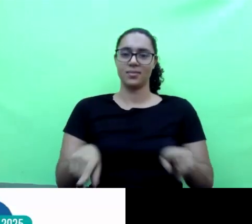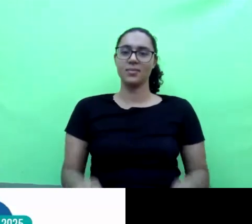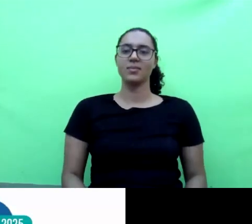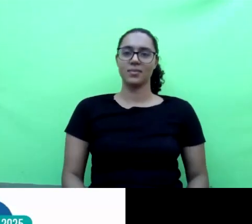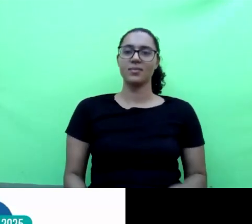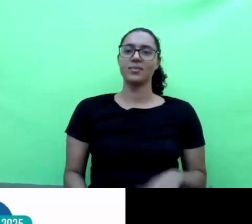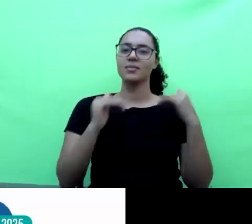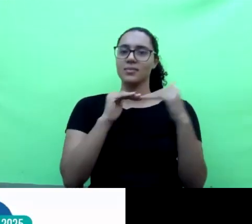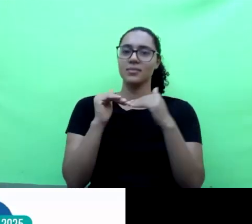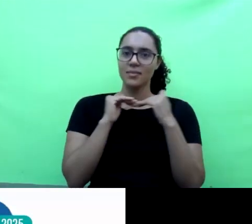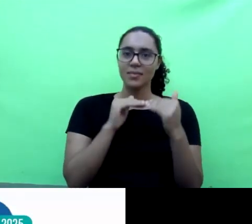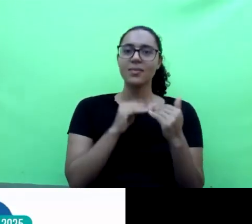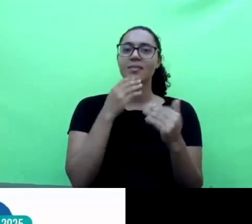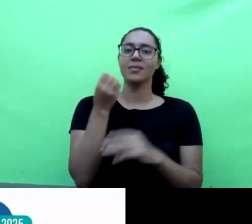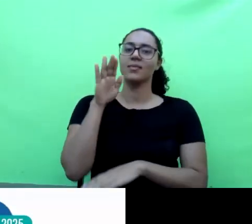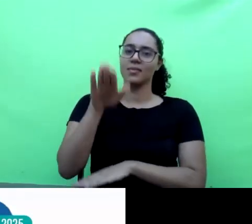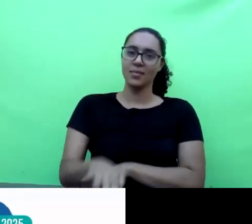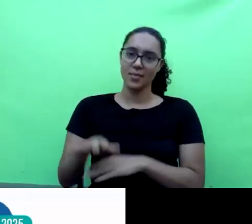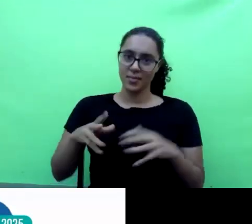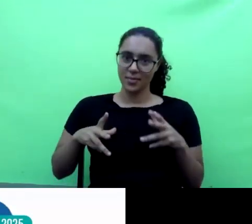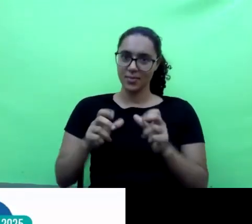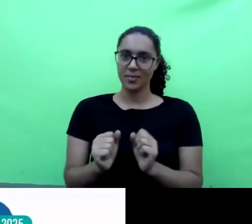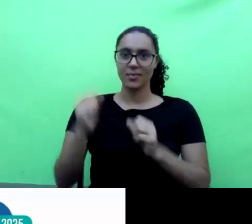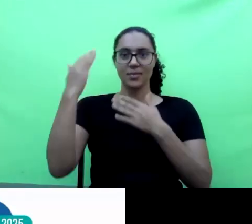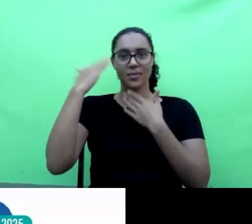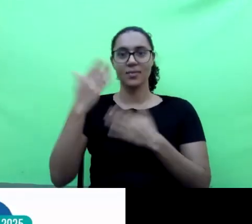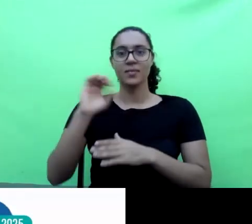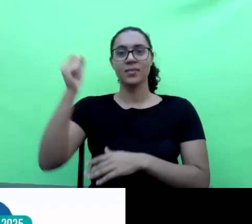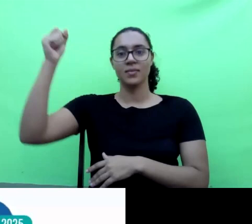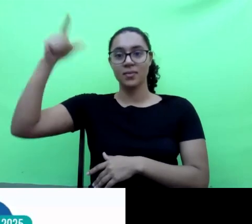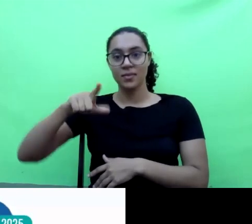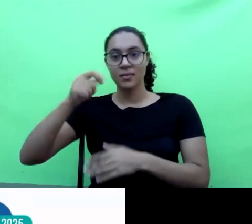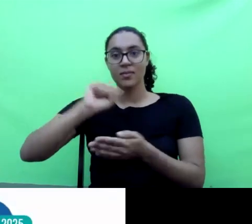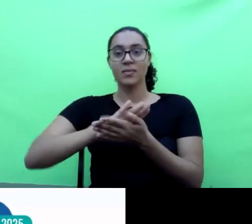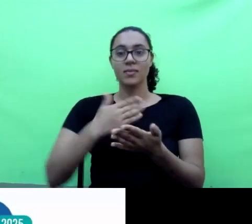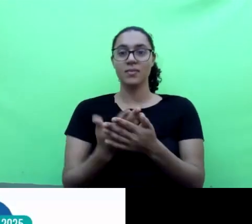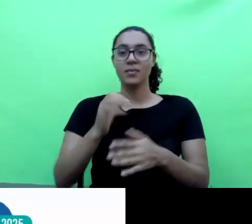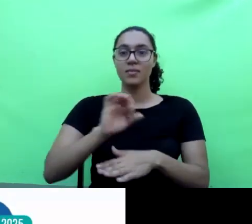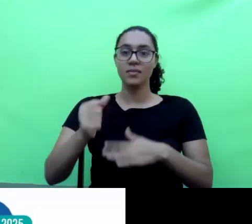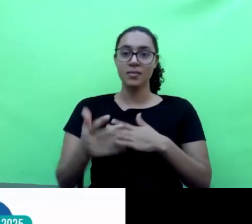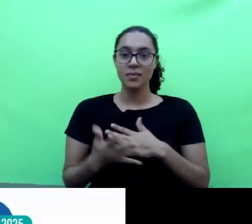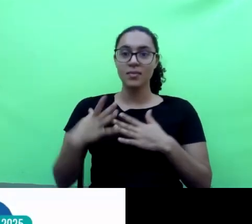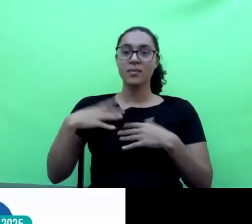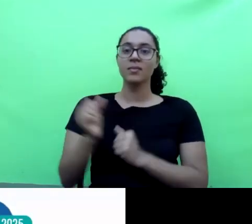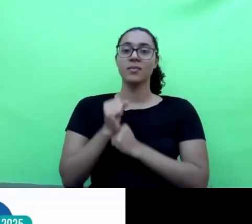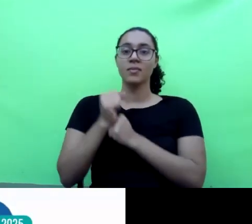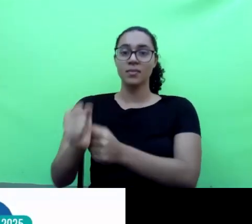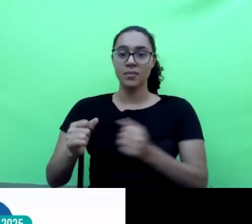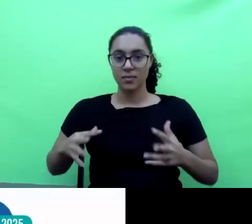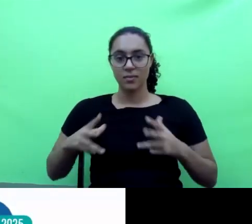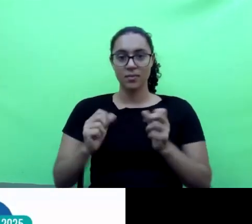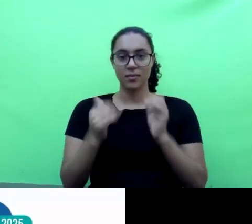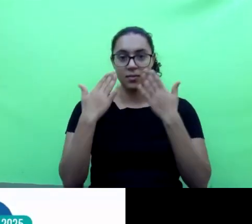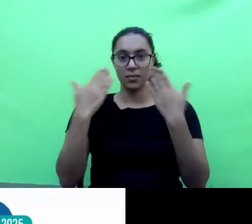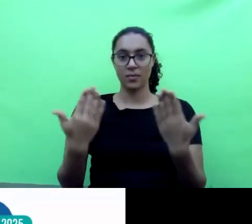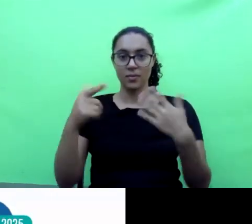Igualmente, doutor. Boa tarde a todos. Agradeço, pessoal, os intérpretes de Libras também, que acompanharam toda a nossa apresentação. É